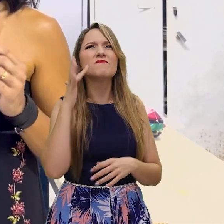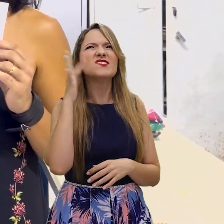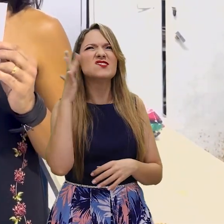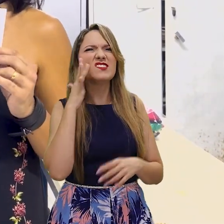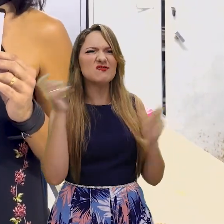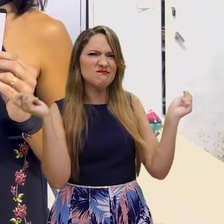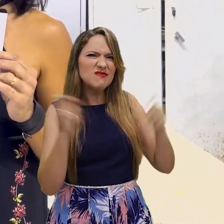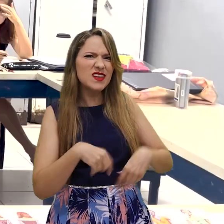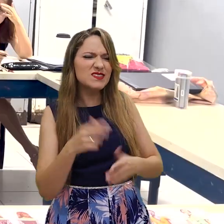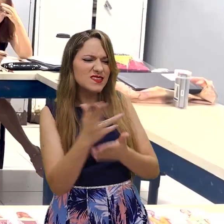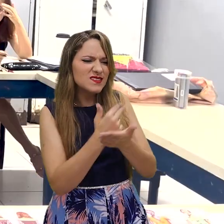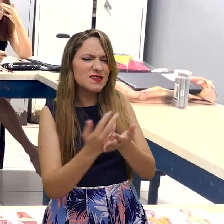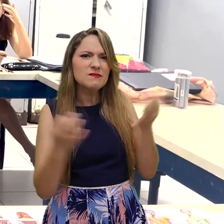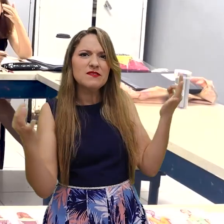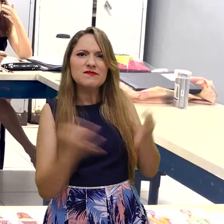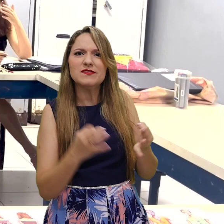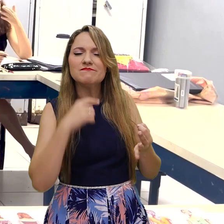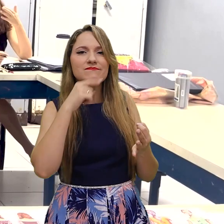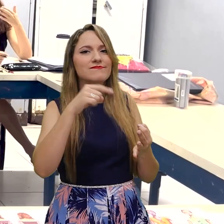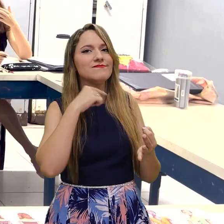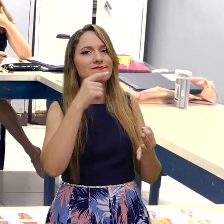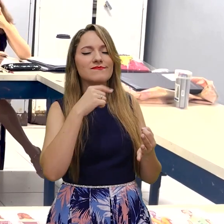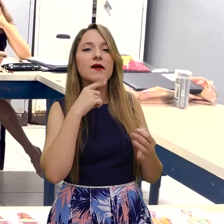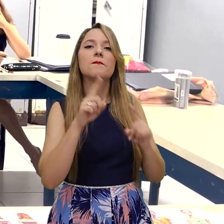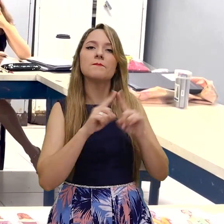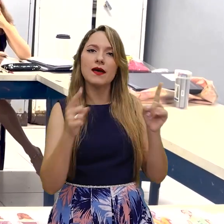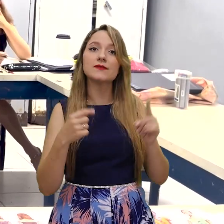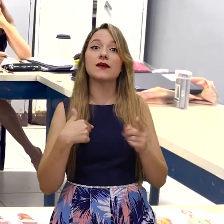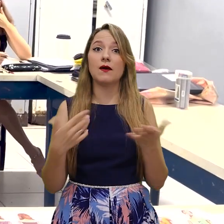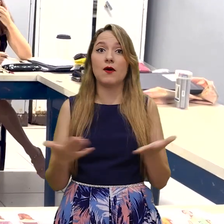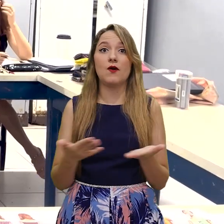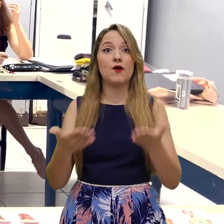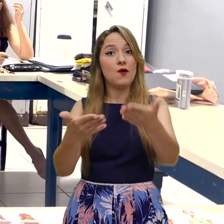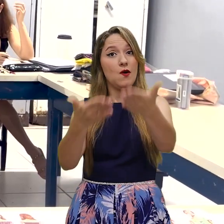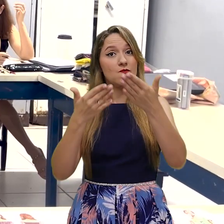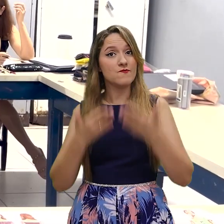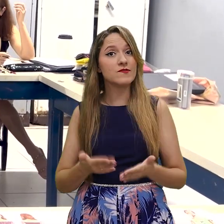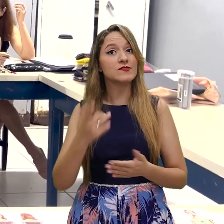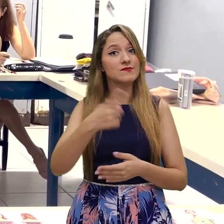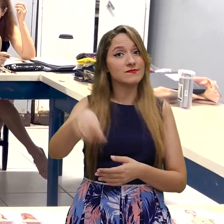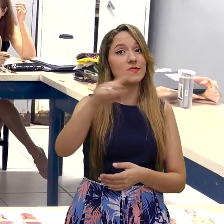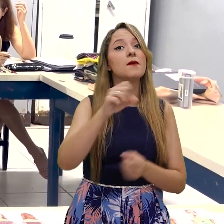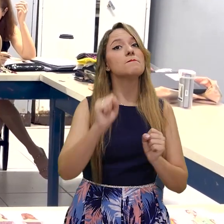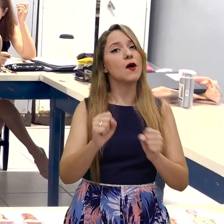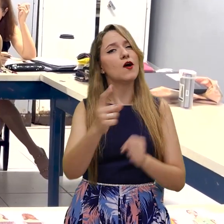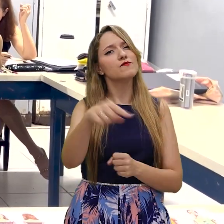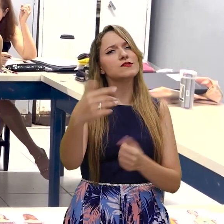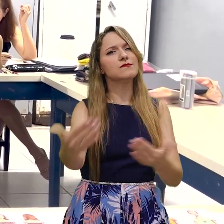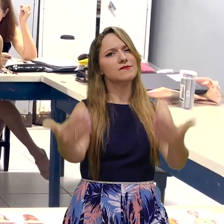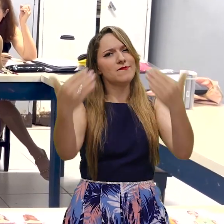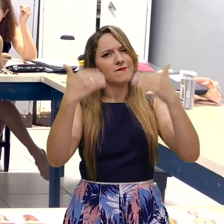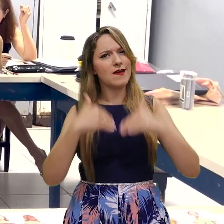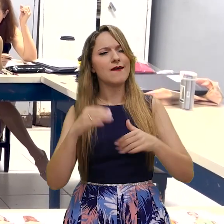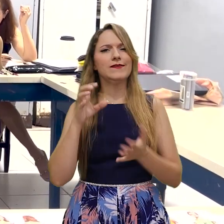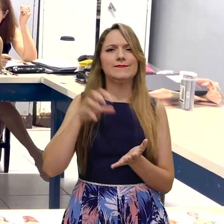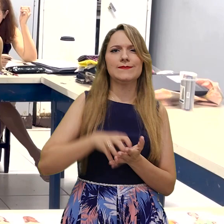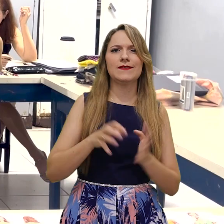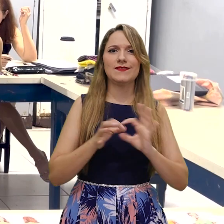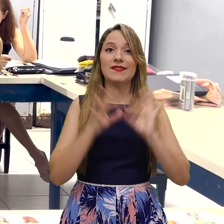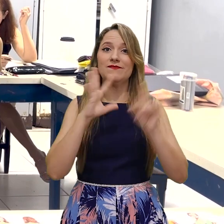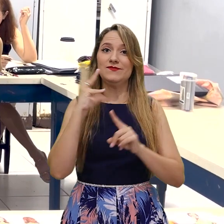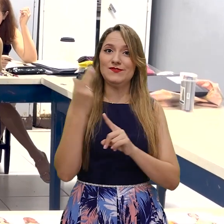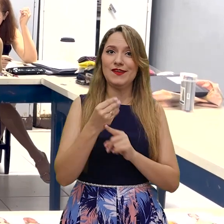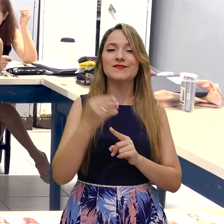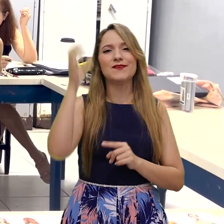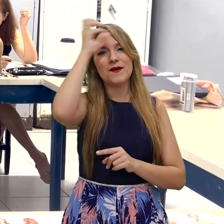num resultado assim. Eu quero fazer um convite para você vir aqui para o Centro Livre de Artes aprender a fazer o desenho de moda